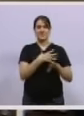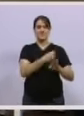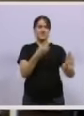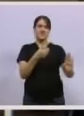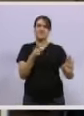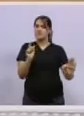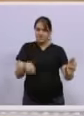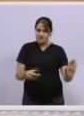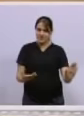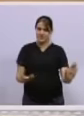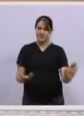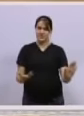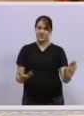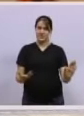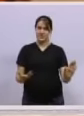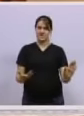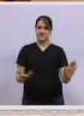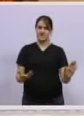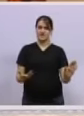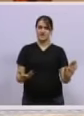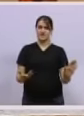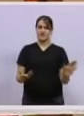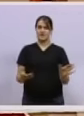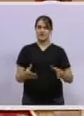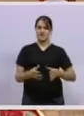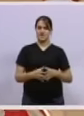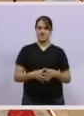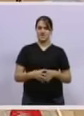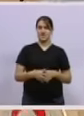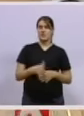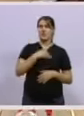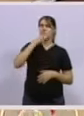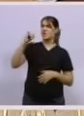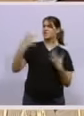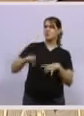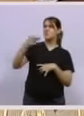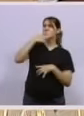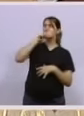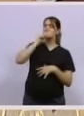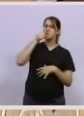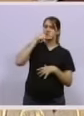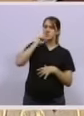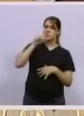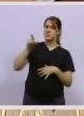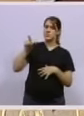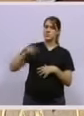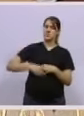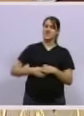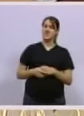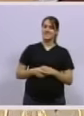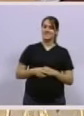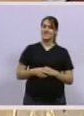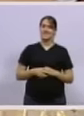Tem jeito não, tem? Pediu o divórcio da mãe, mas não quero que você seja minha mãe mais não. Mantenha o tom aí, viu? Depois para não perder de novo, pode ser